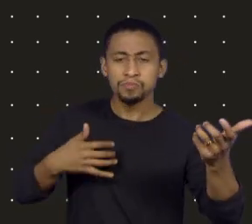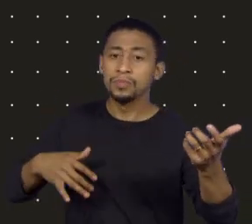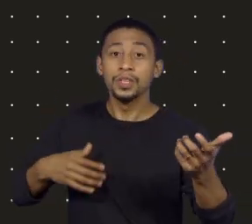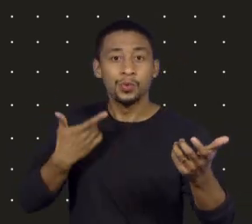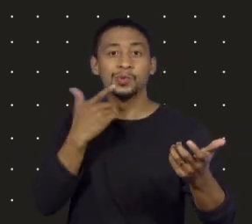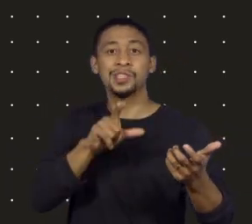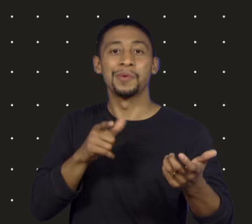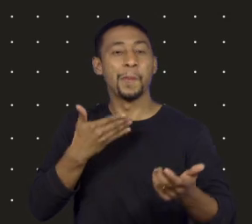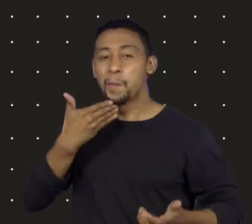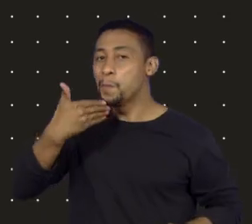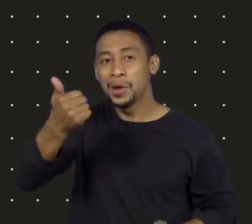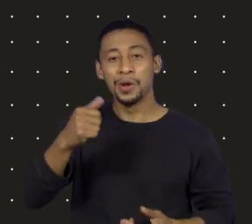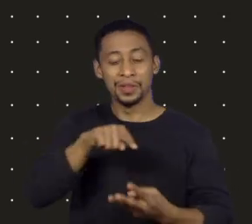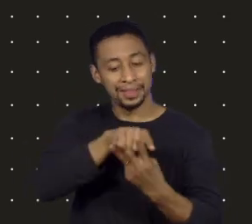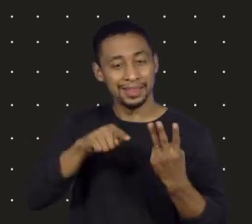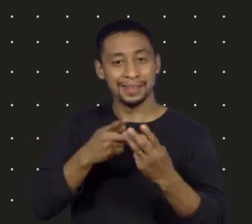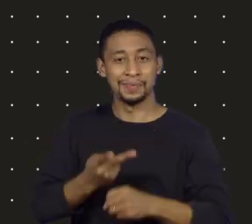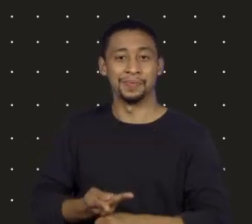Mas